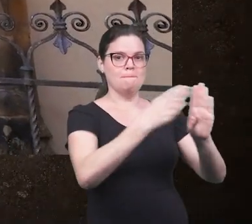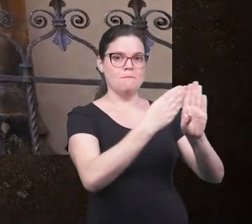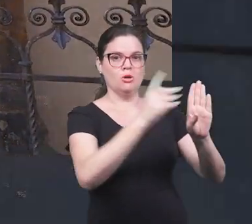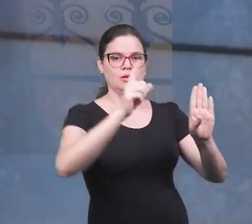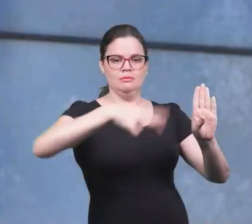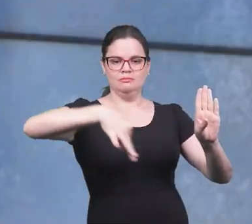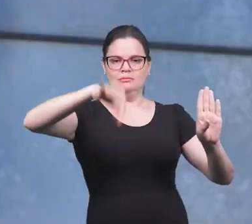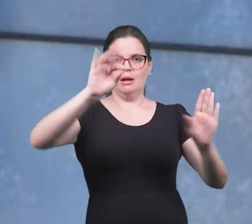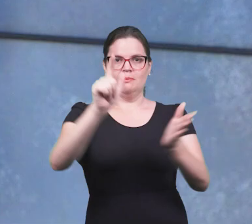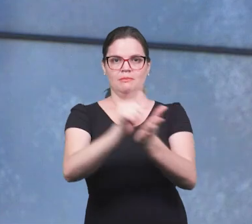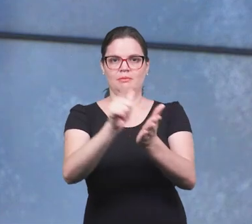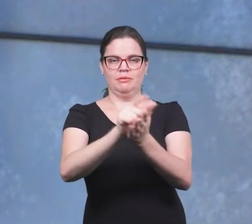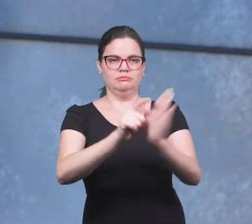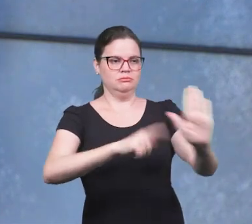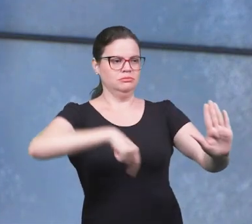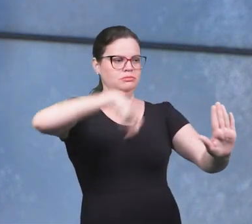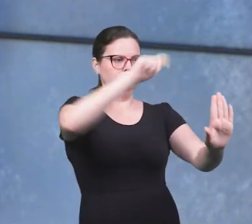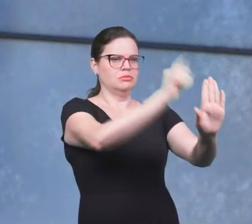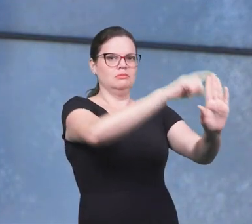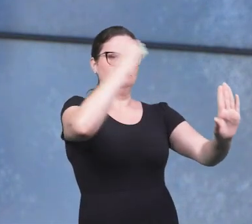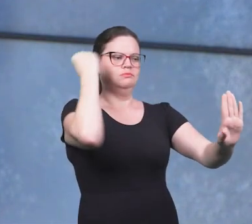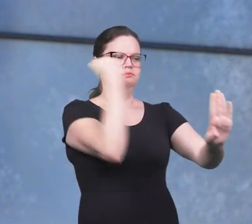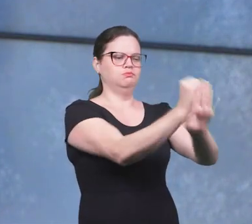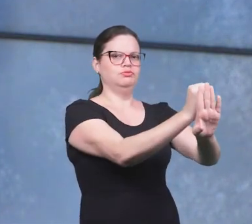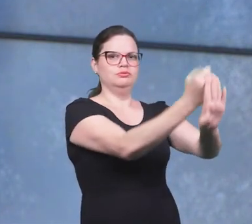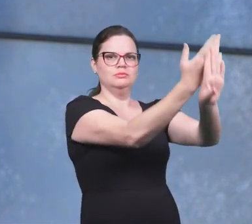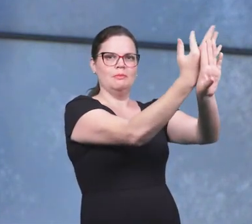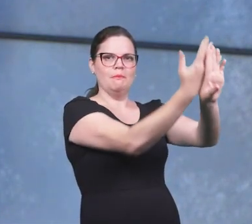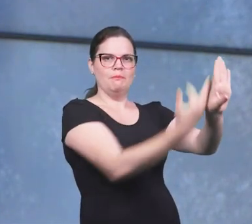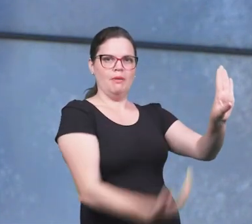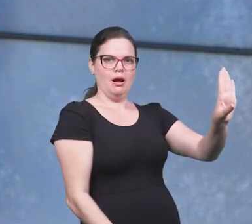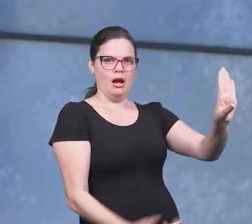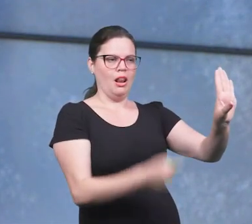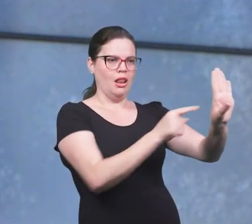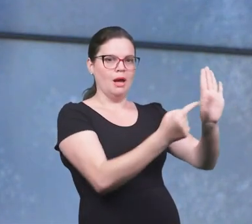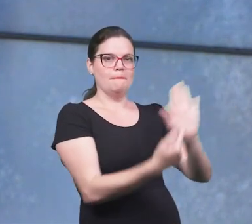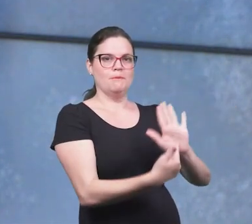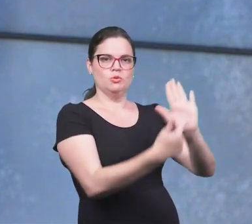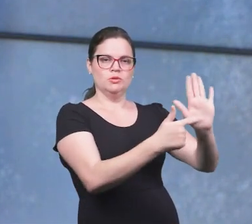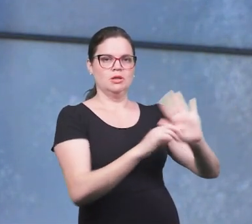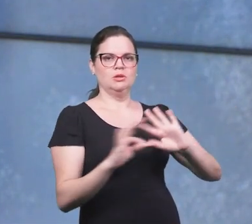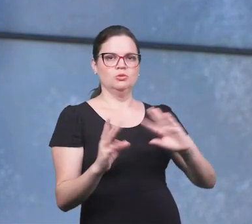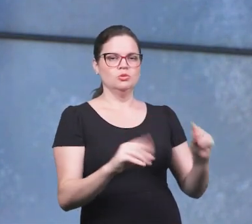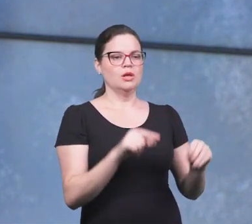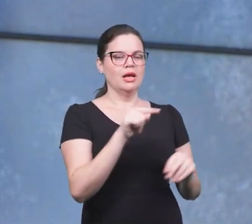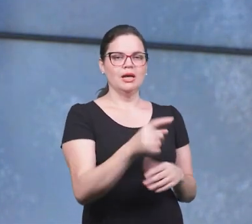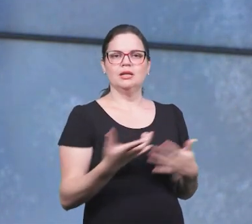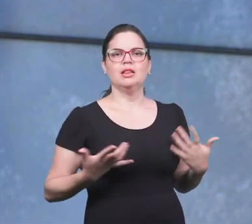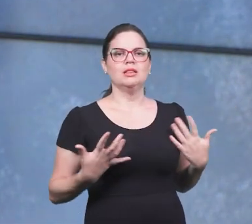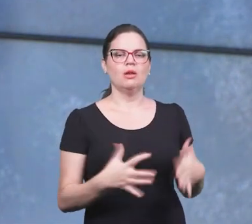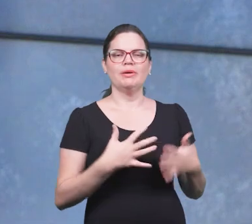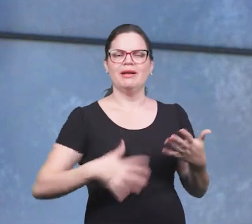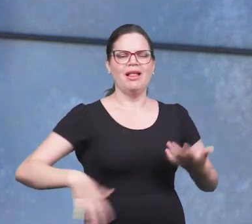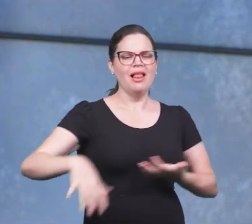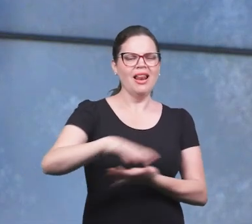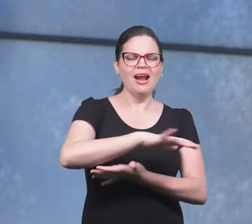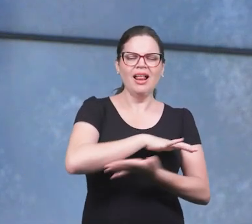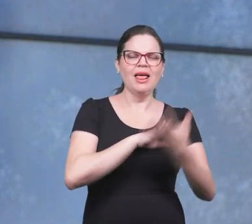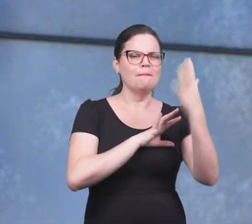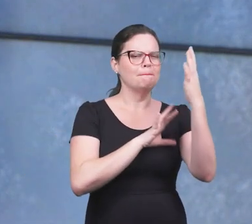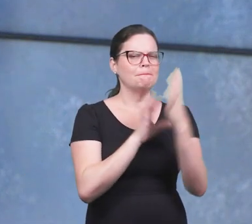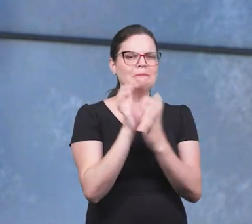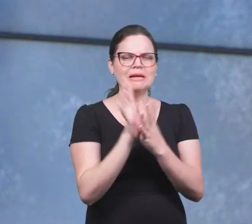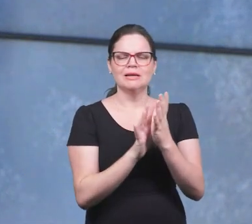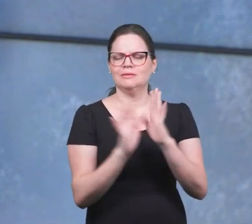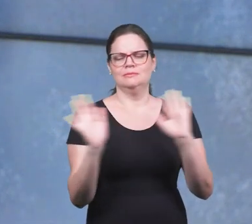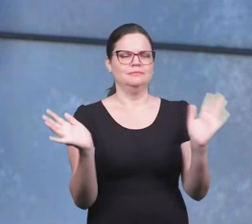intenção de romper com a igreja, não era com a intenção de criar dissensões.